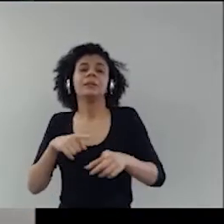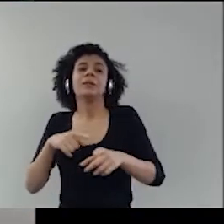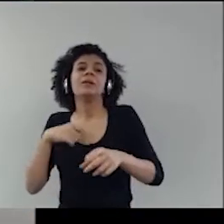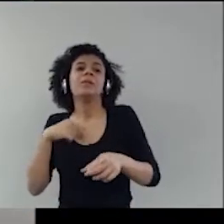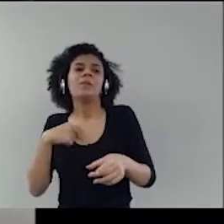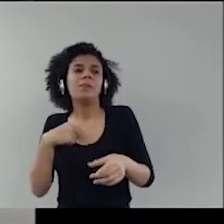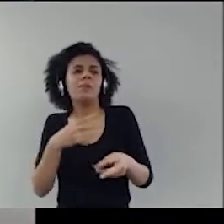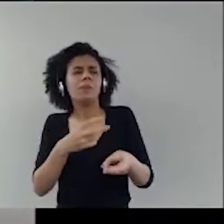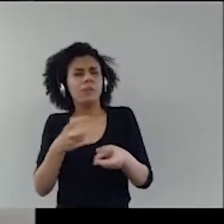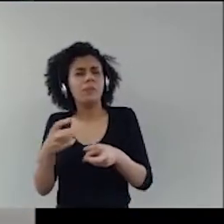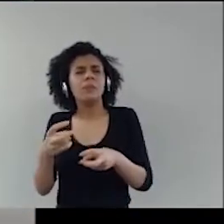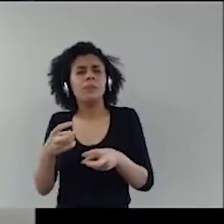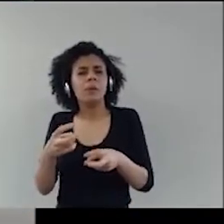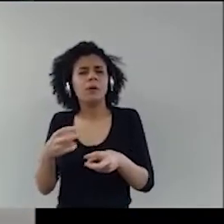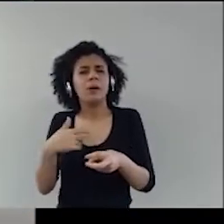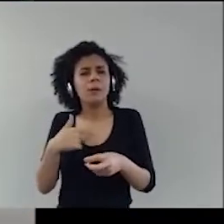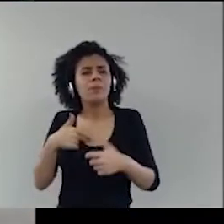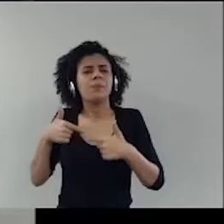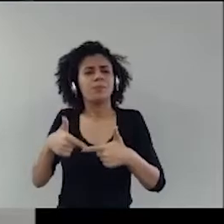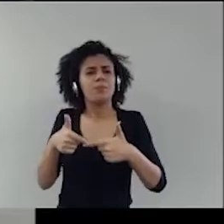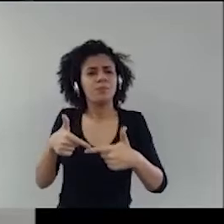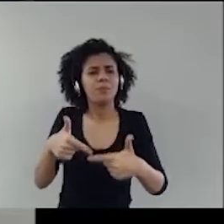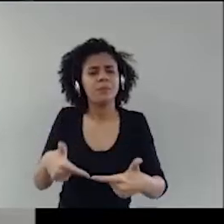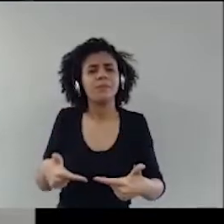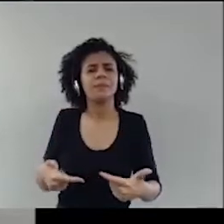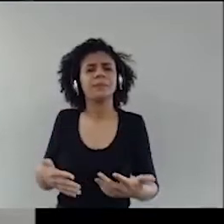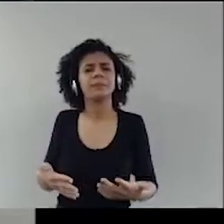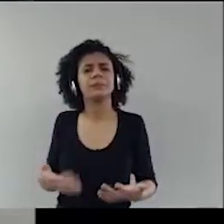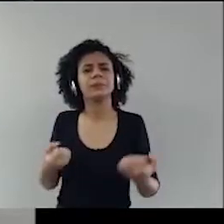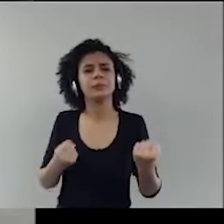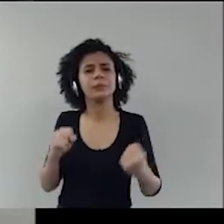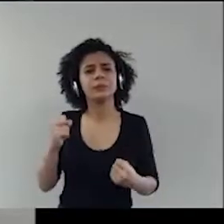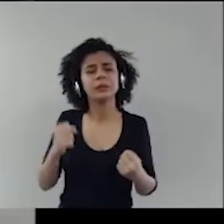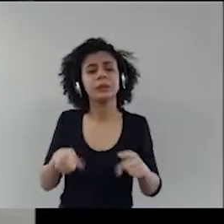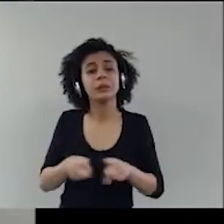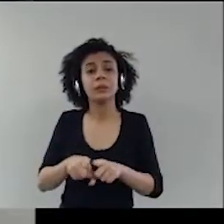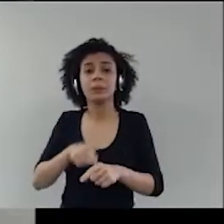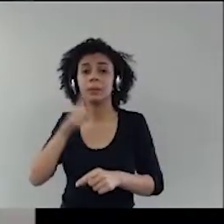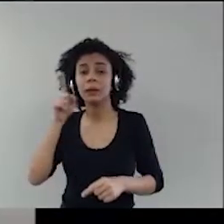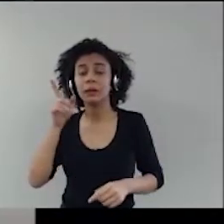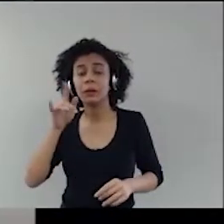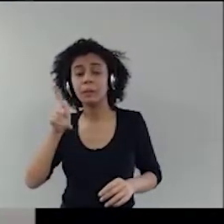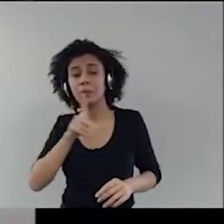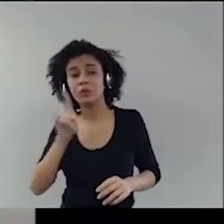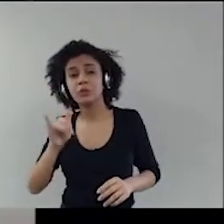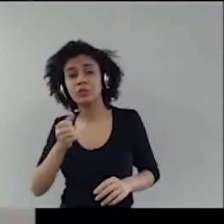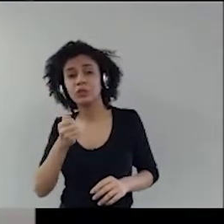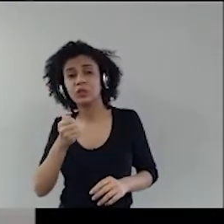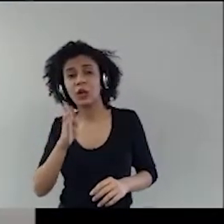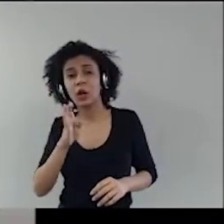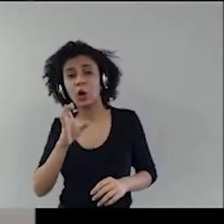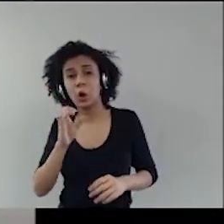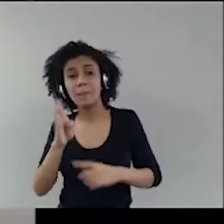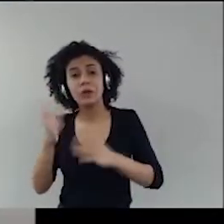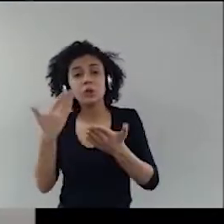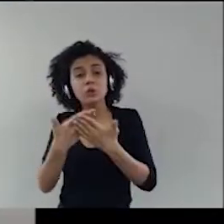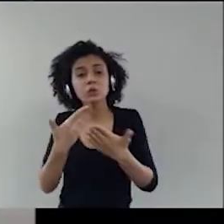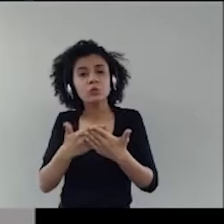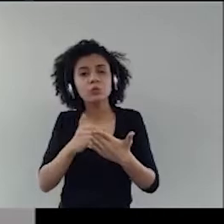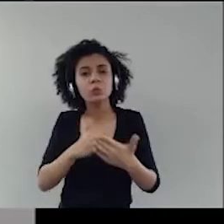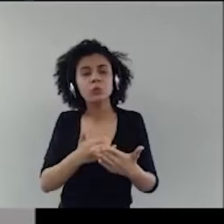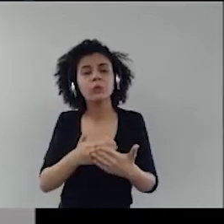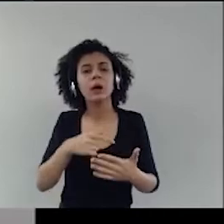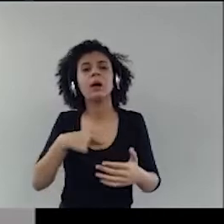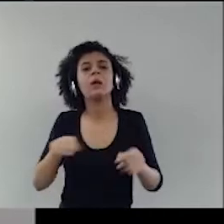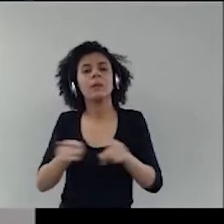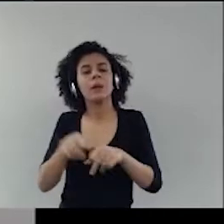que eu venho dedicando, o professor Jacobi, há muito tempo, o estudo da judicialização foi objeto da minha